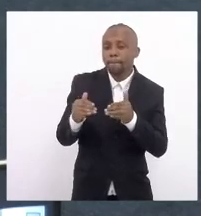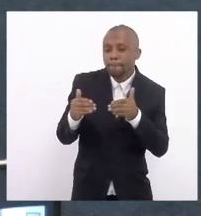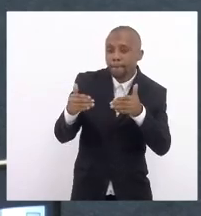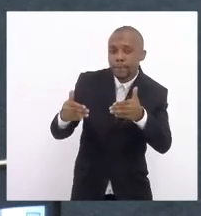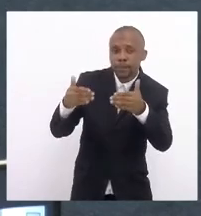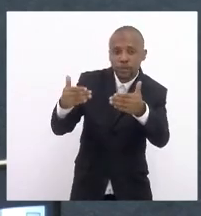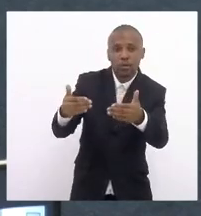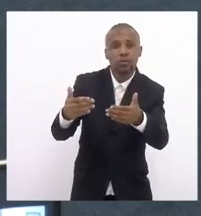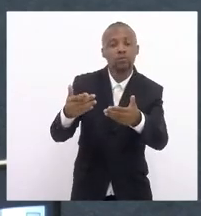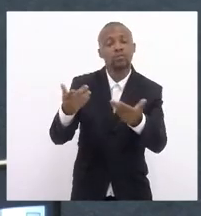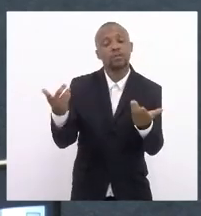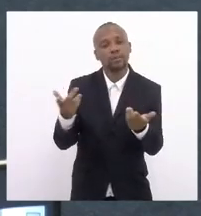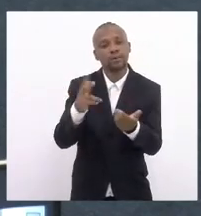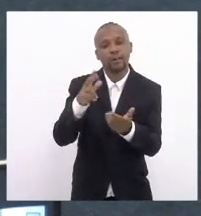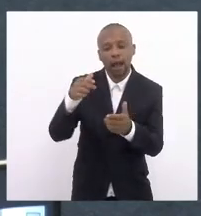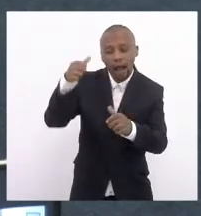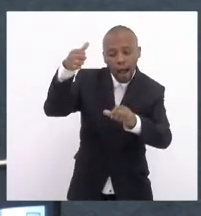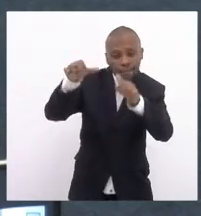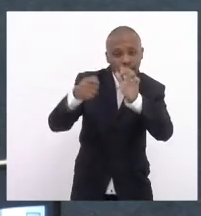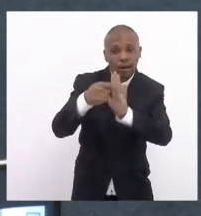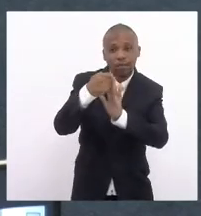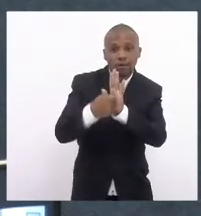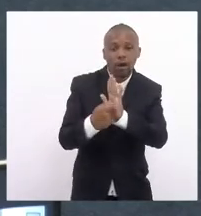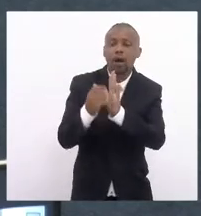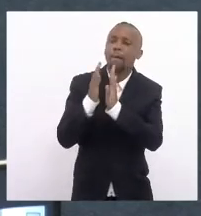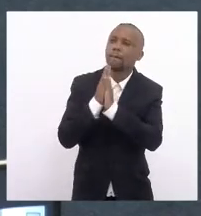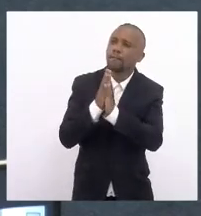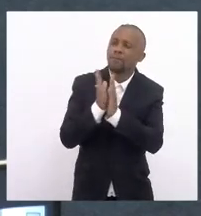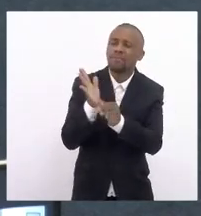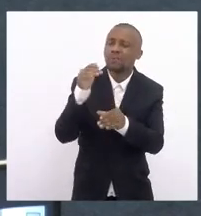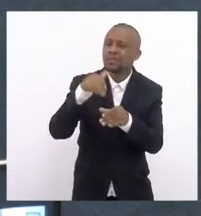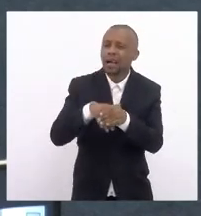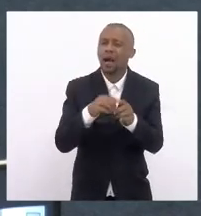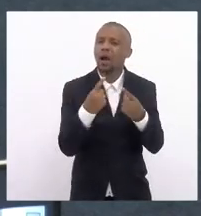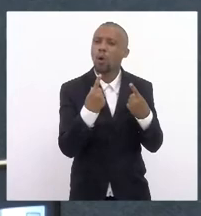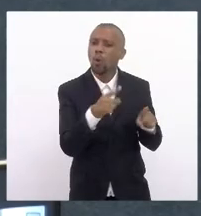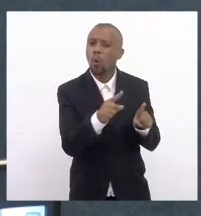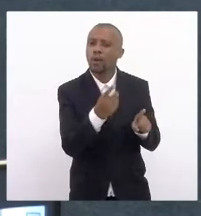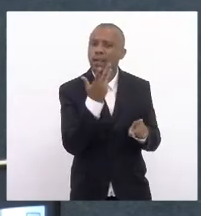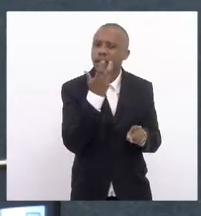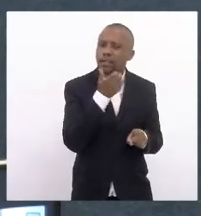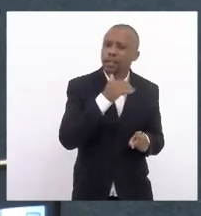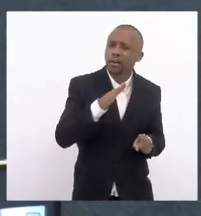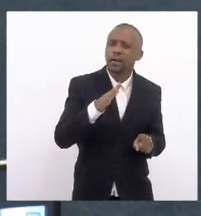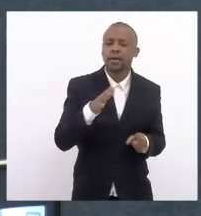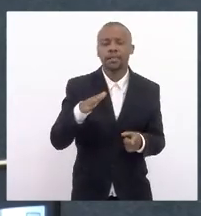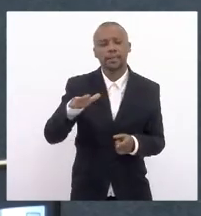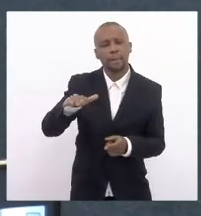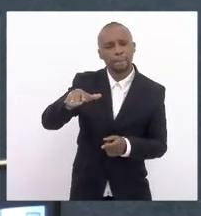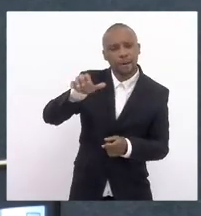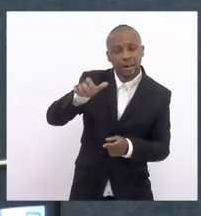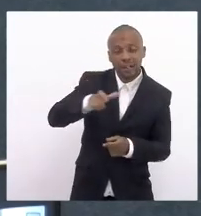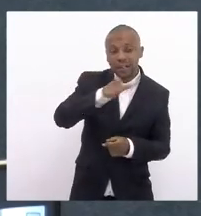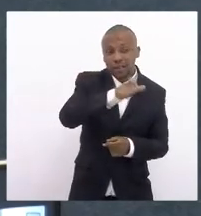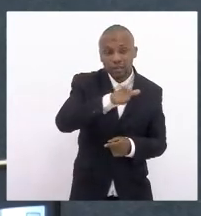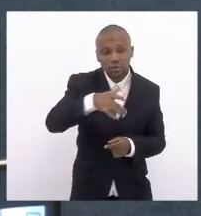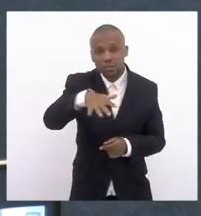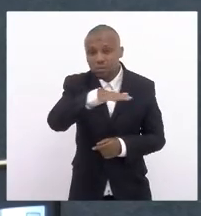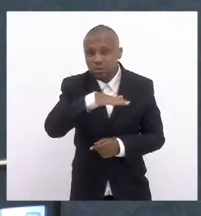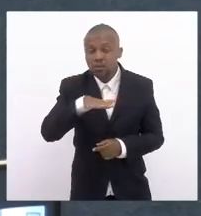matéria que, pelo amor de Deus, não vote contra essas crianças, não vote contra essas mães, não vote contra essas pessoas